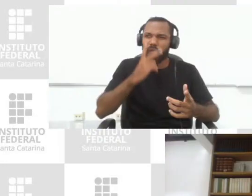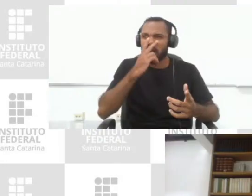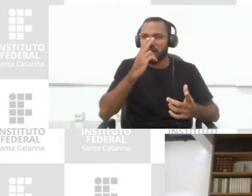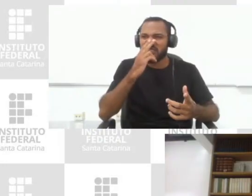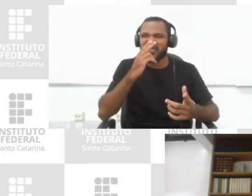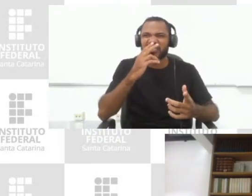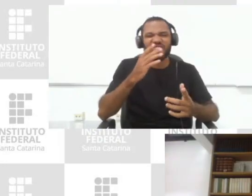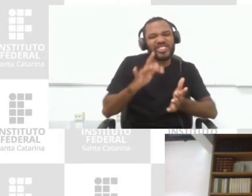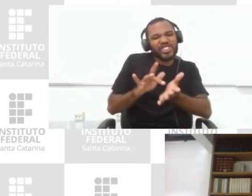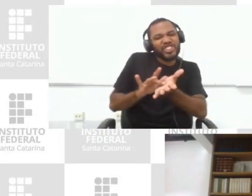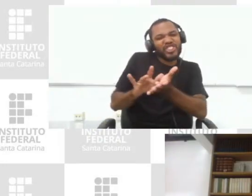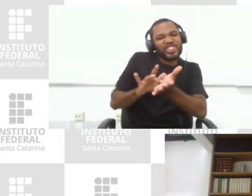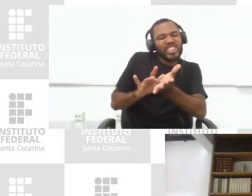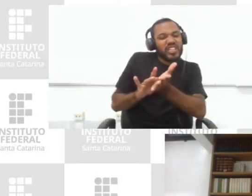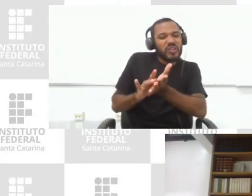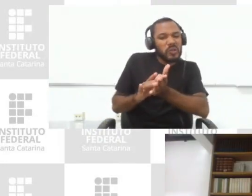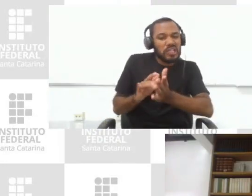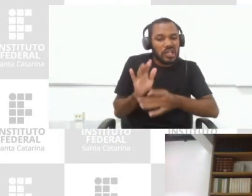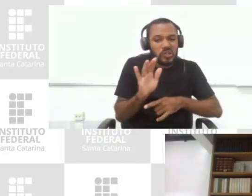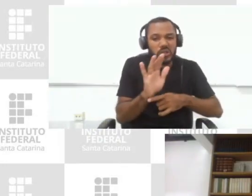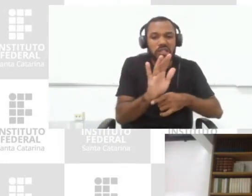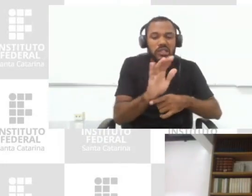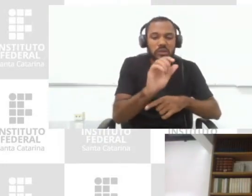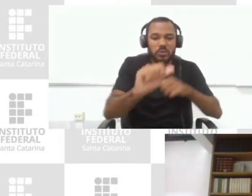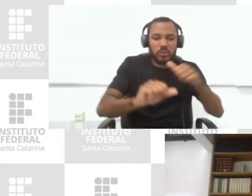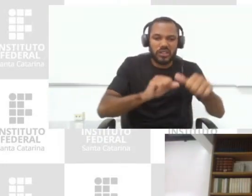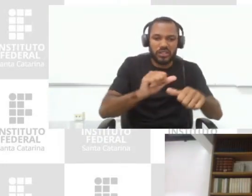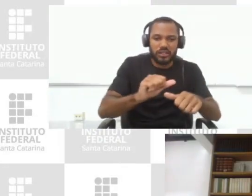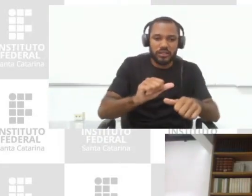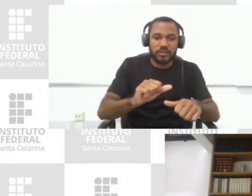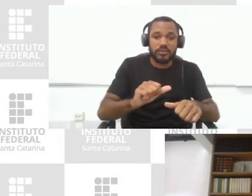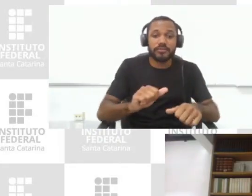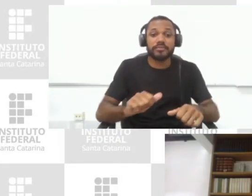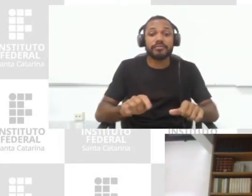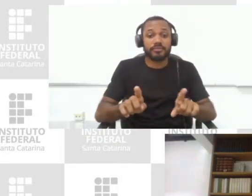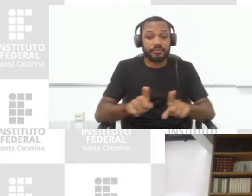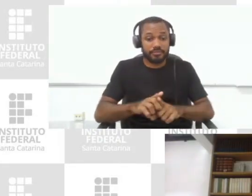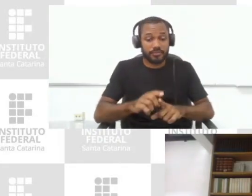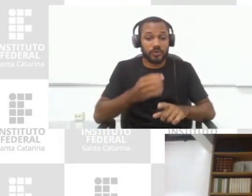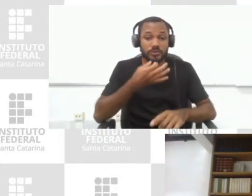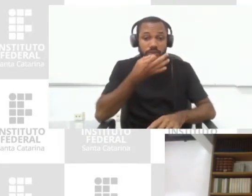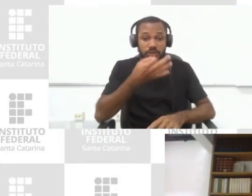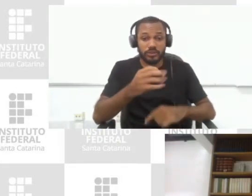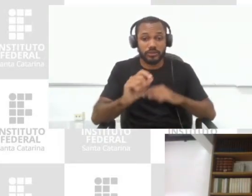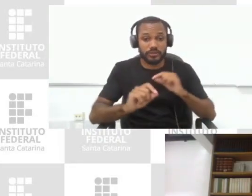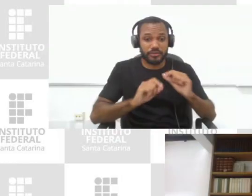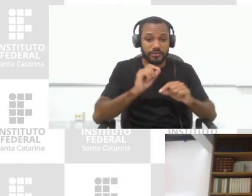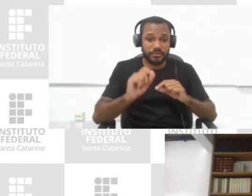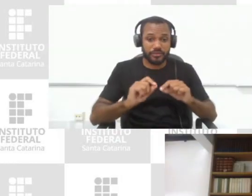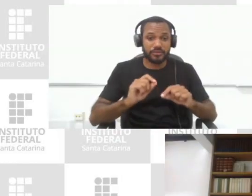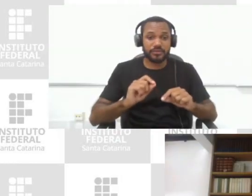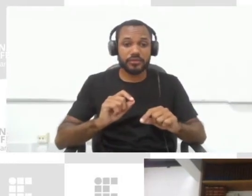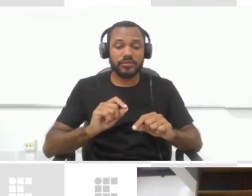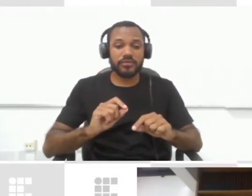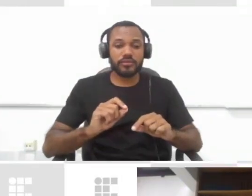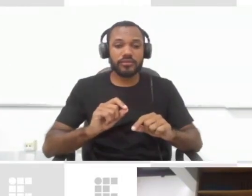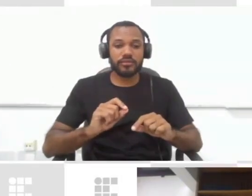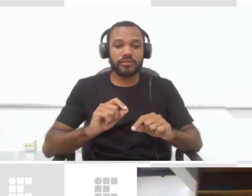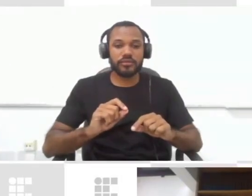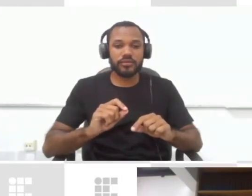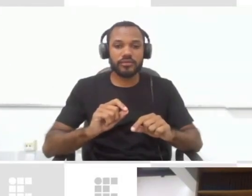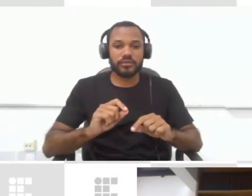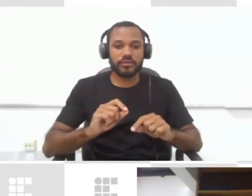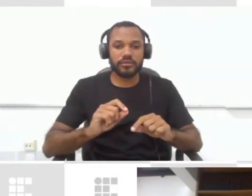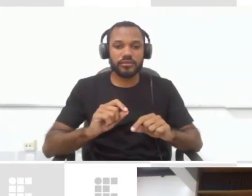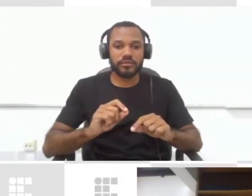então? E ela também faz o seguinte comentário: como não deixar falas contundentes